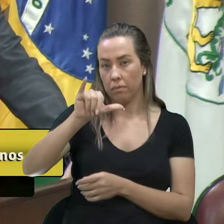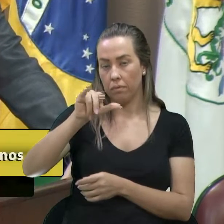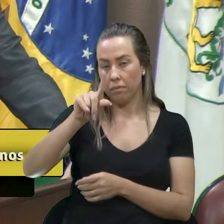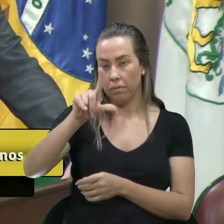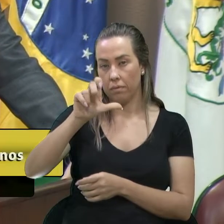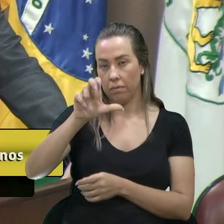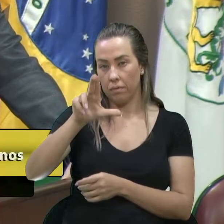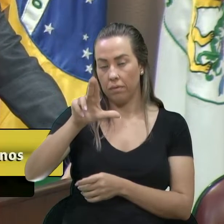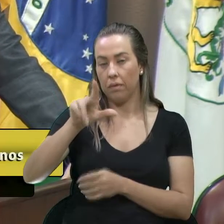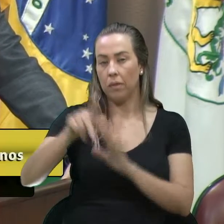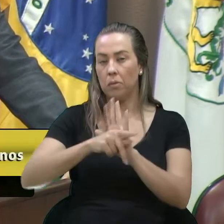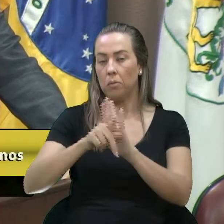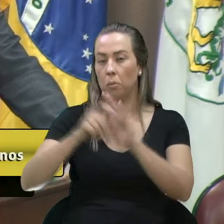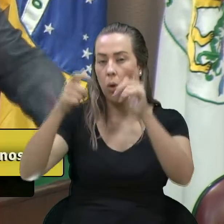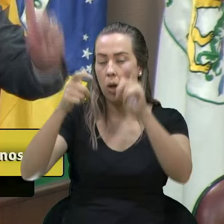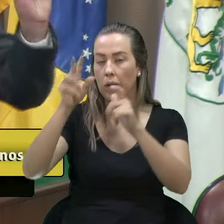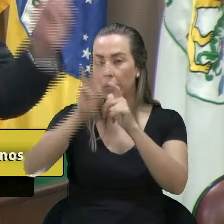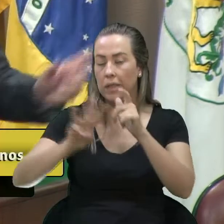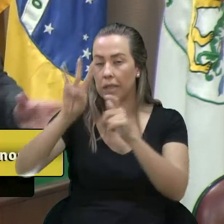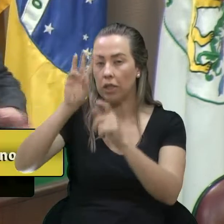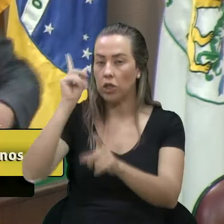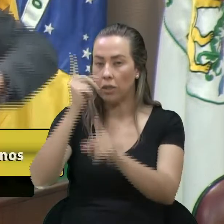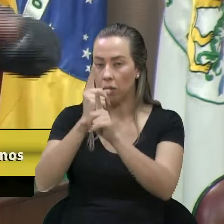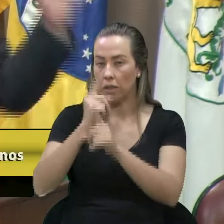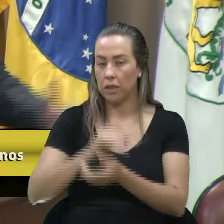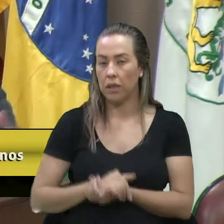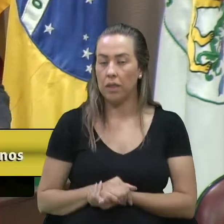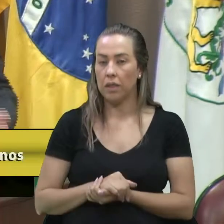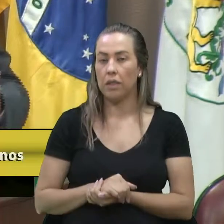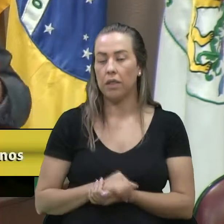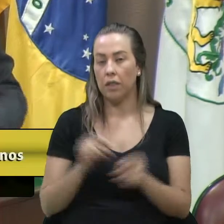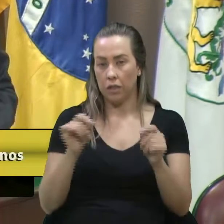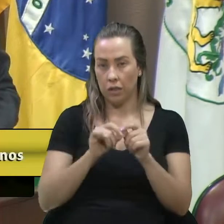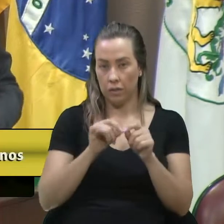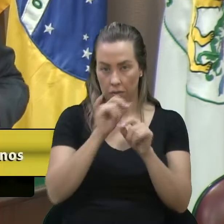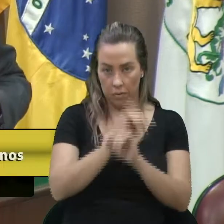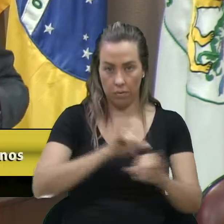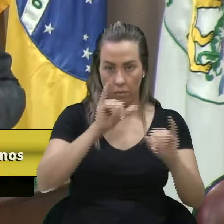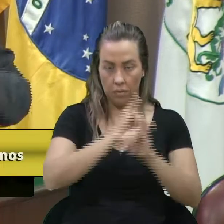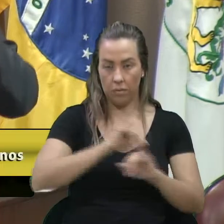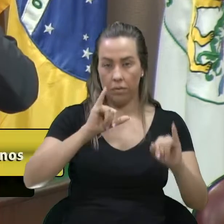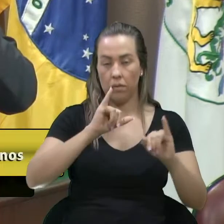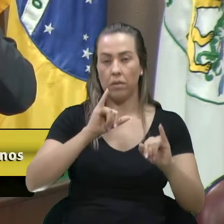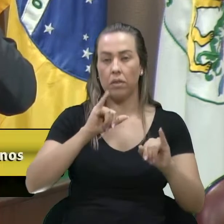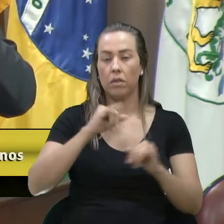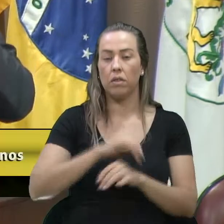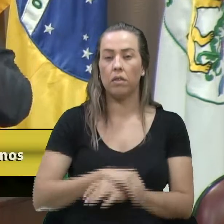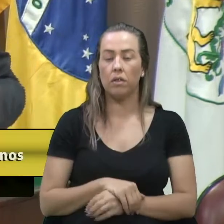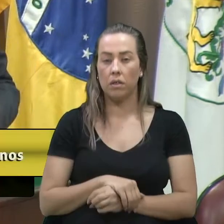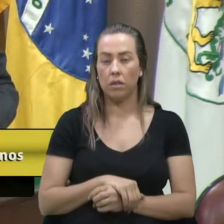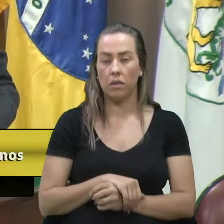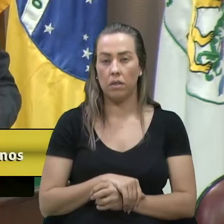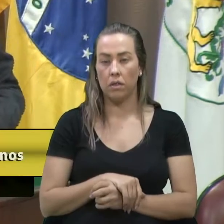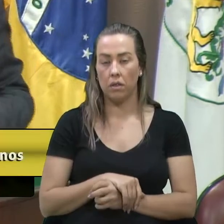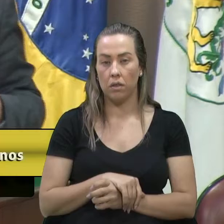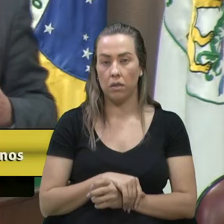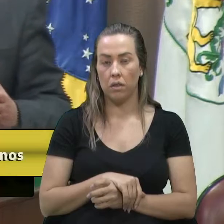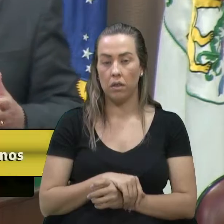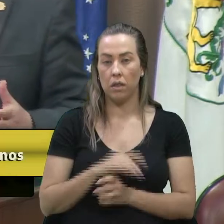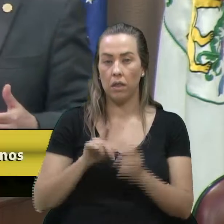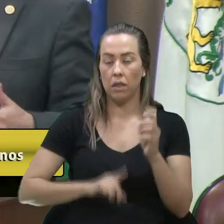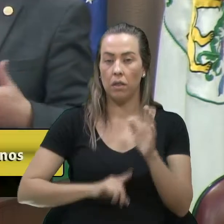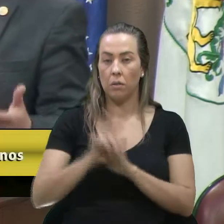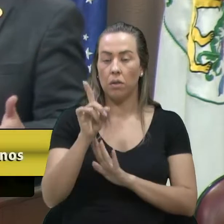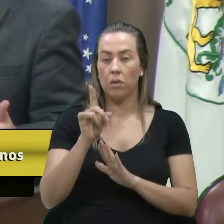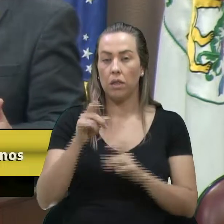galileu.globo.com, e ele faz, na matéria que a gente buscou as informações, a pergunta